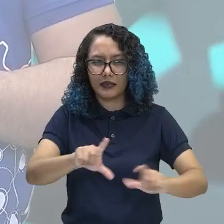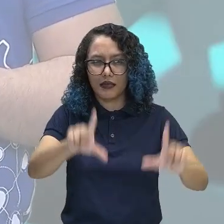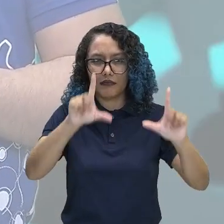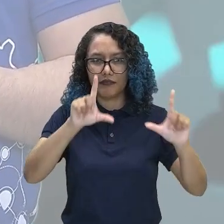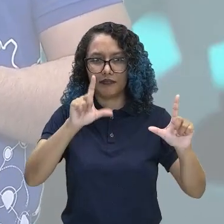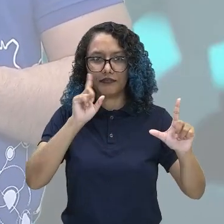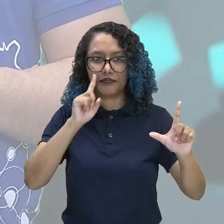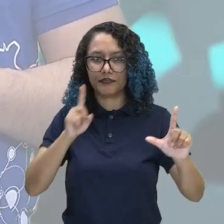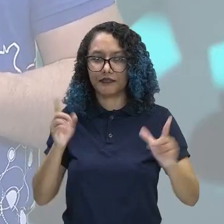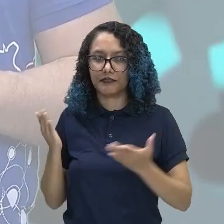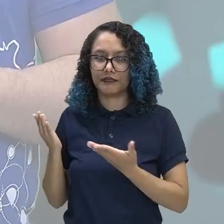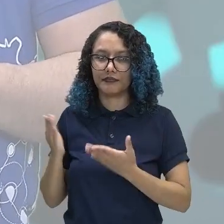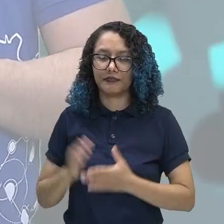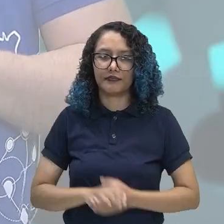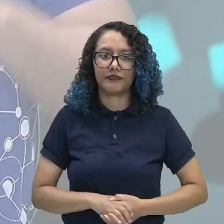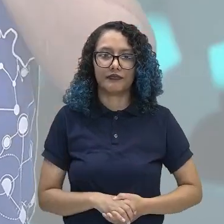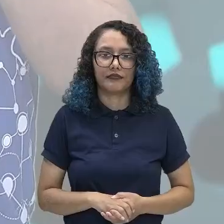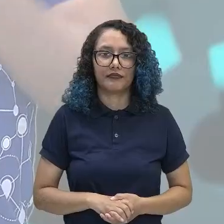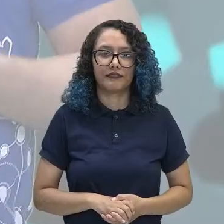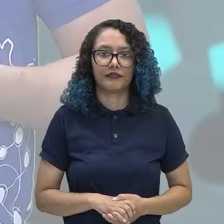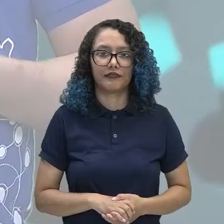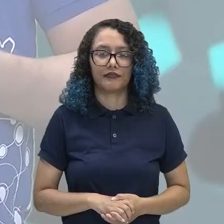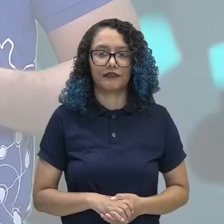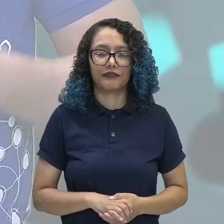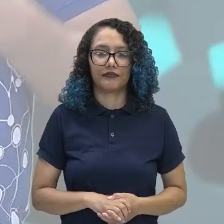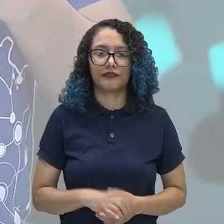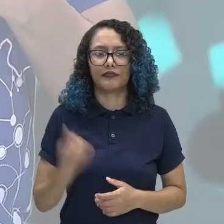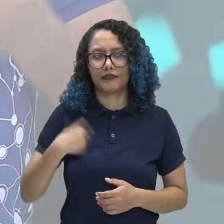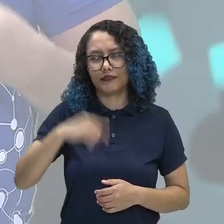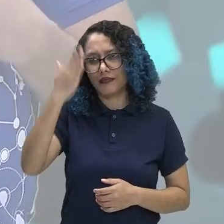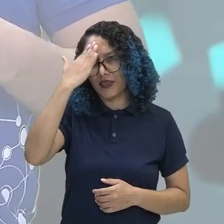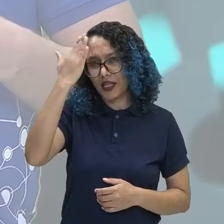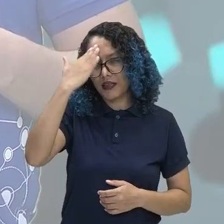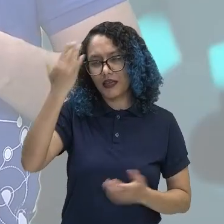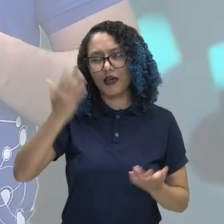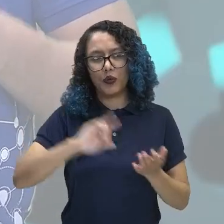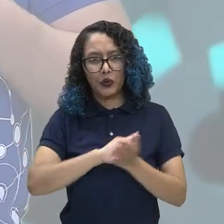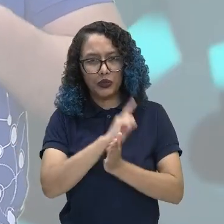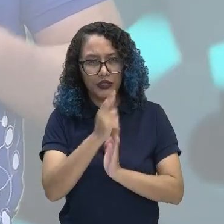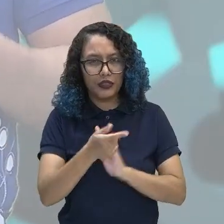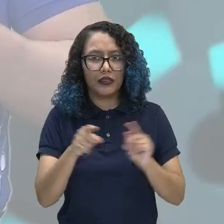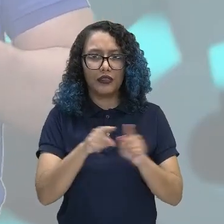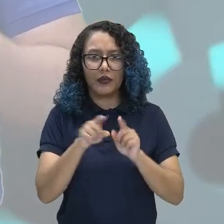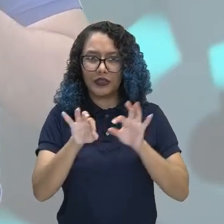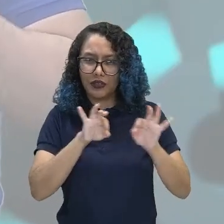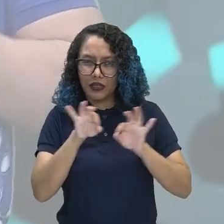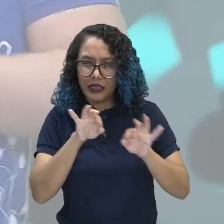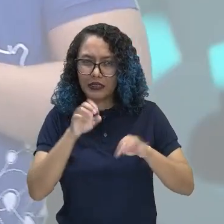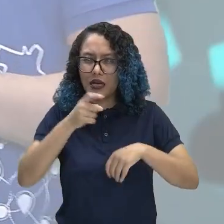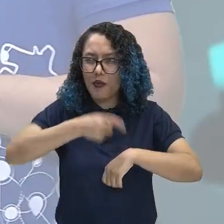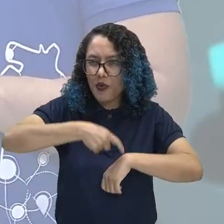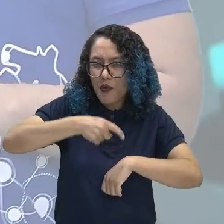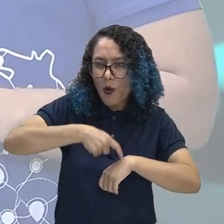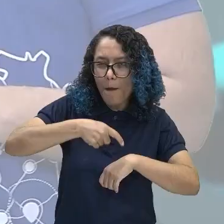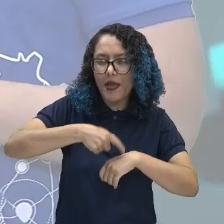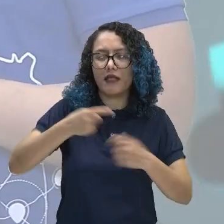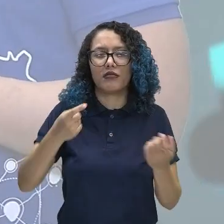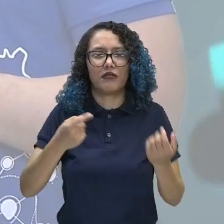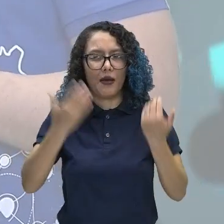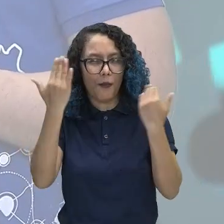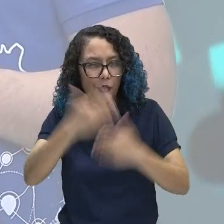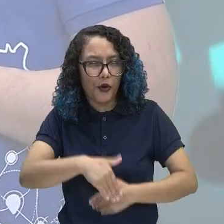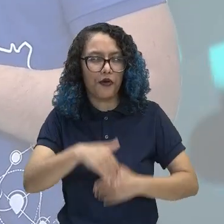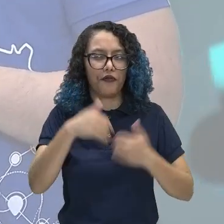gente possa aí compreender bem esse gênero, para que a gente possa se preparar bem para o nosso momento de avaliação. Então, observem que no